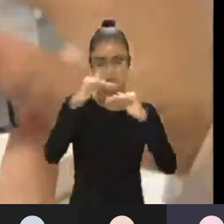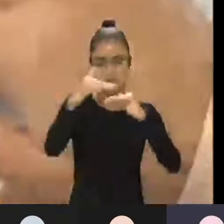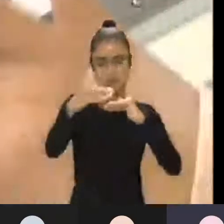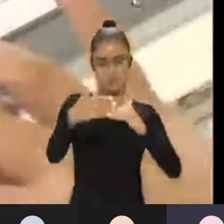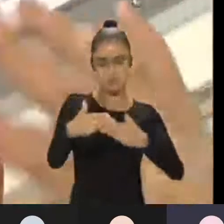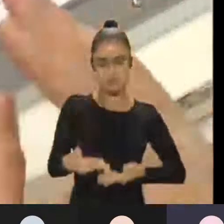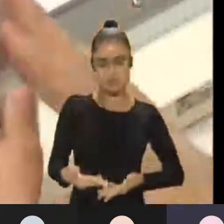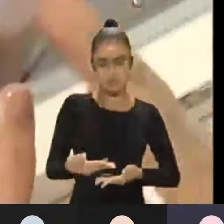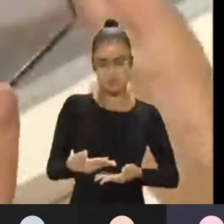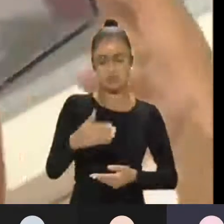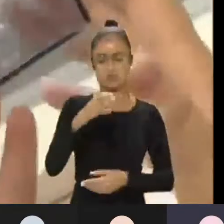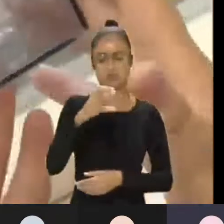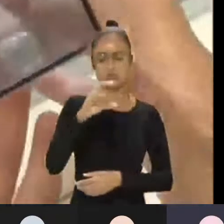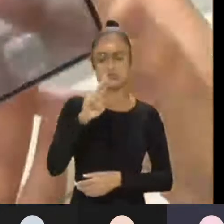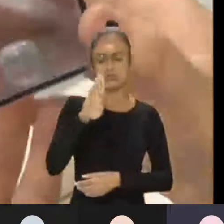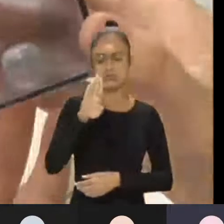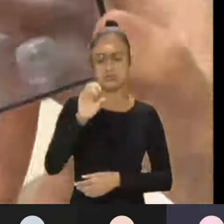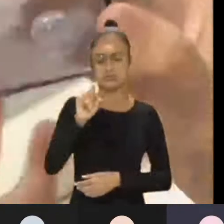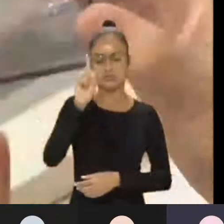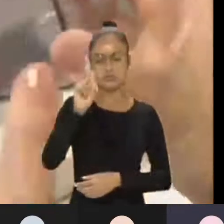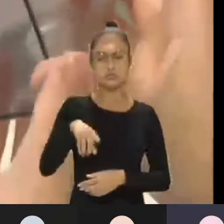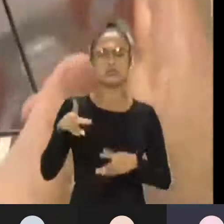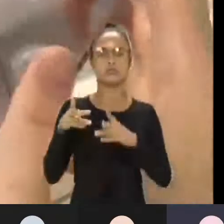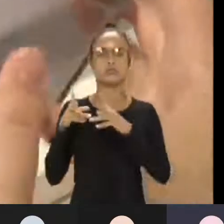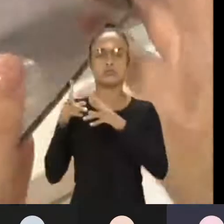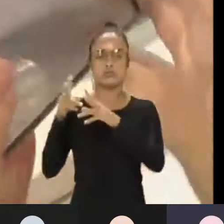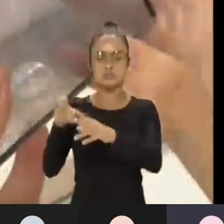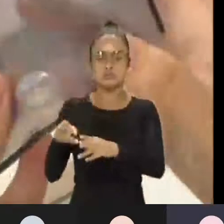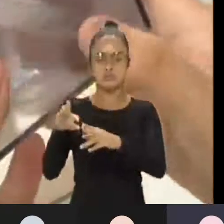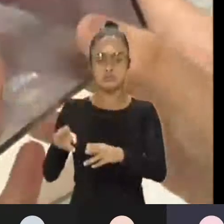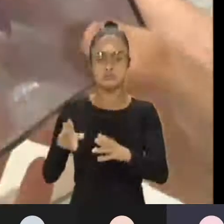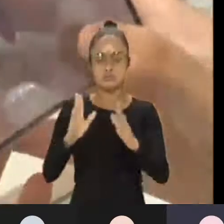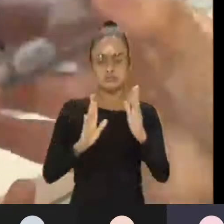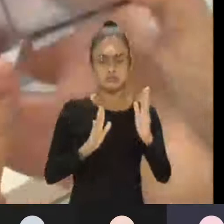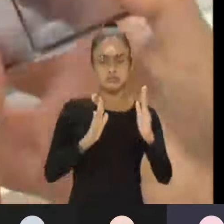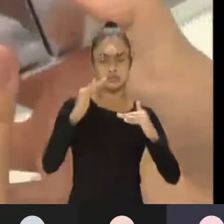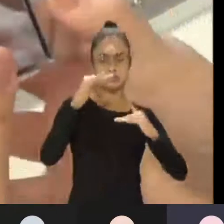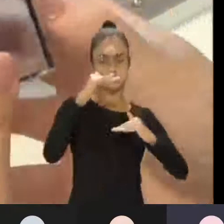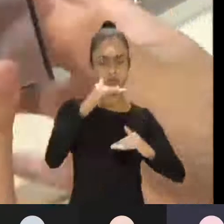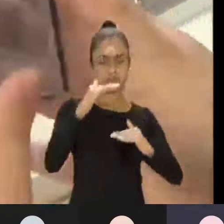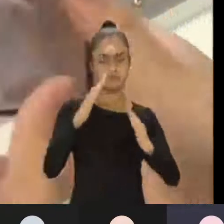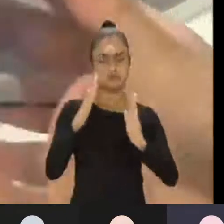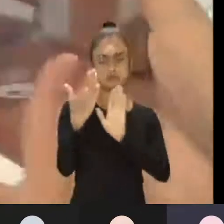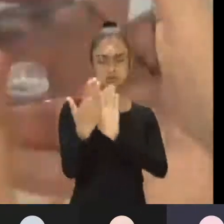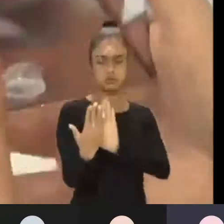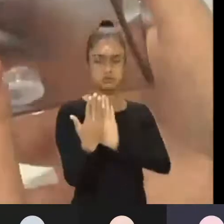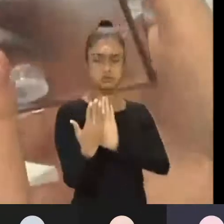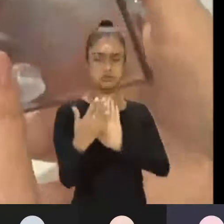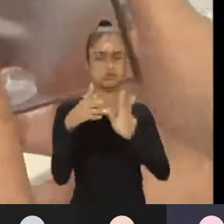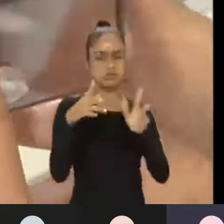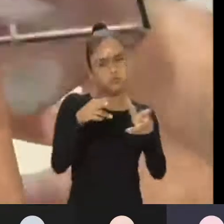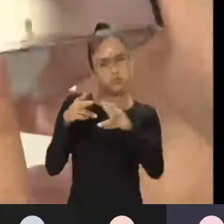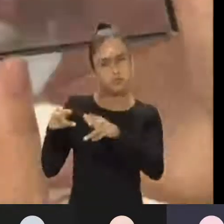tem todas as faces com a mesma medida, são faces quadrangulares. E esses